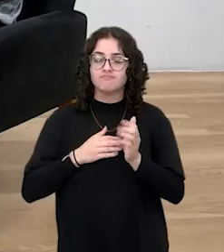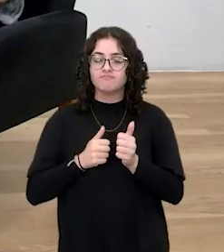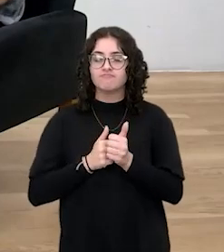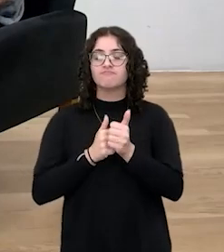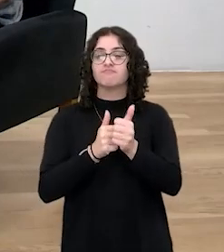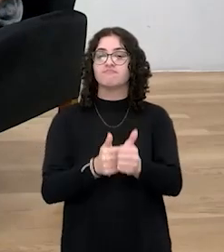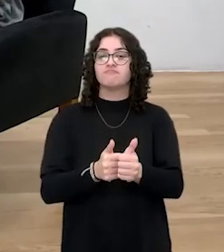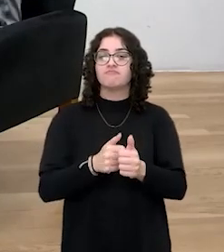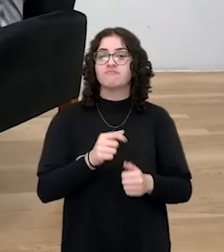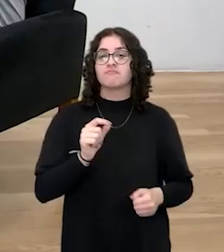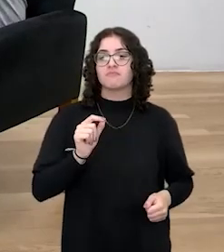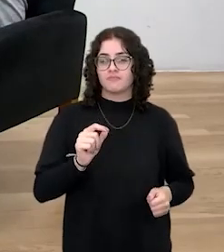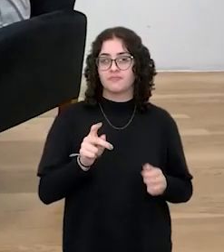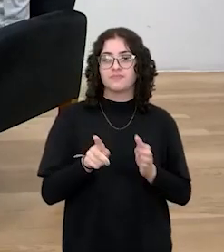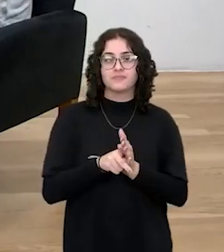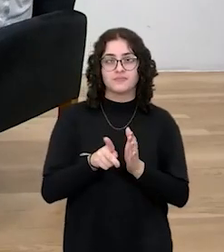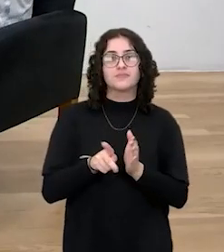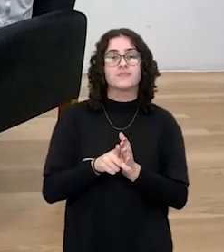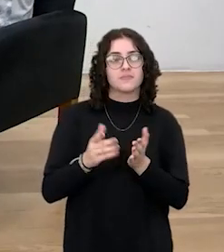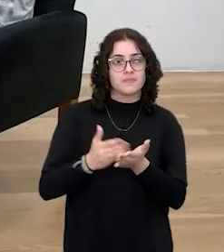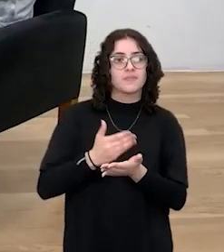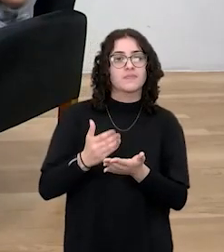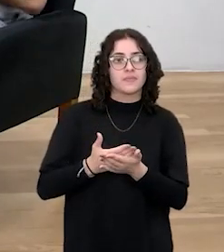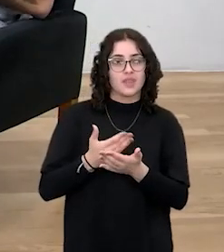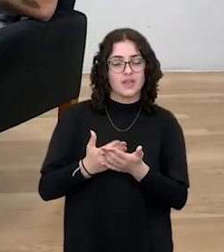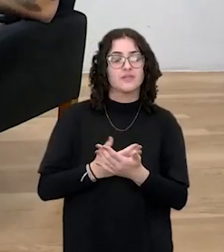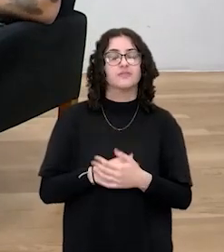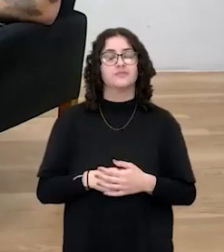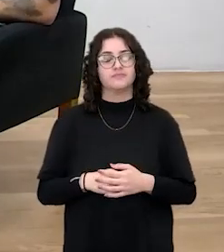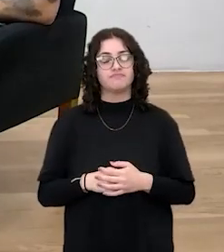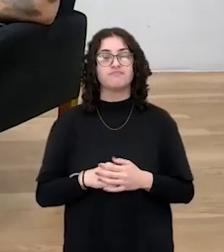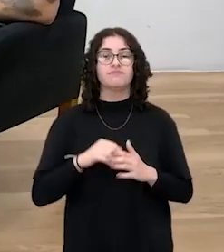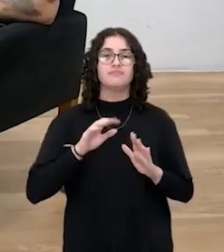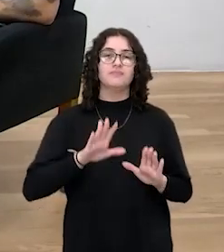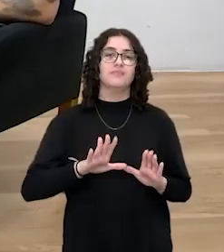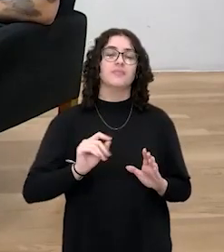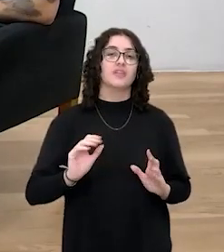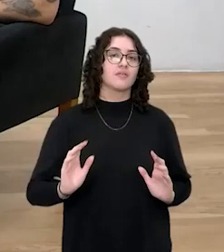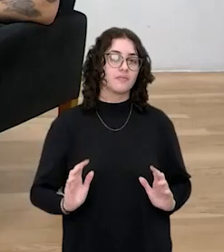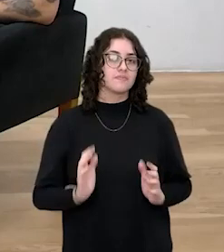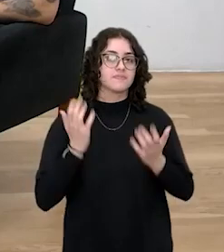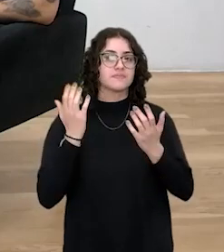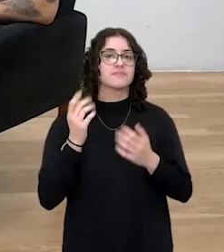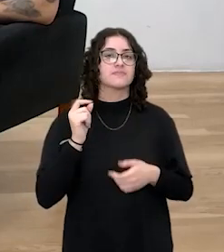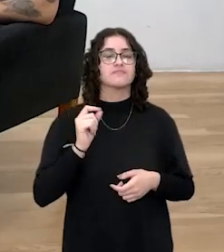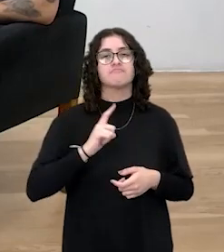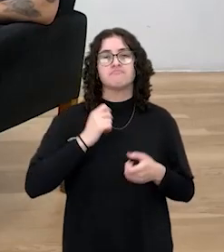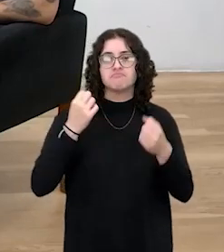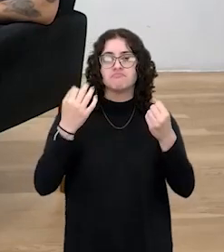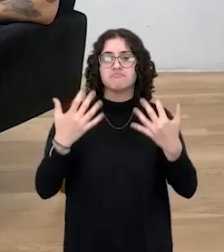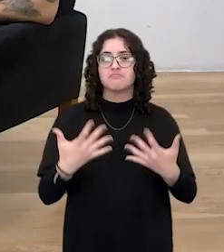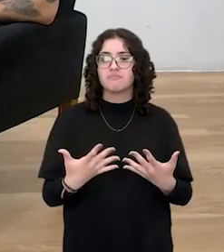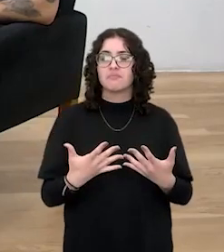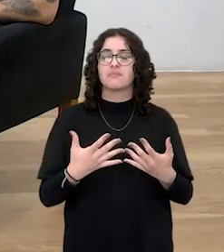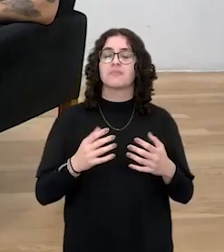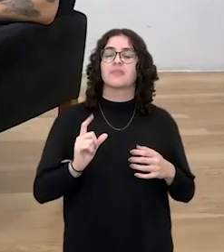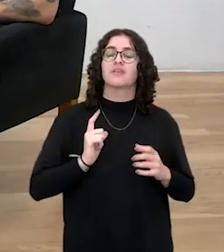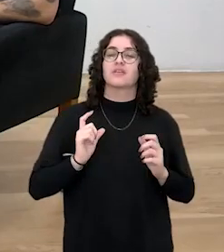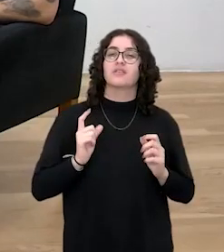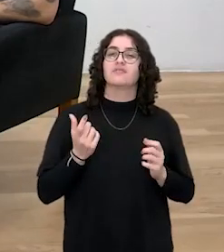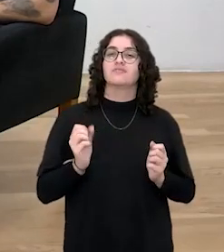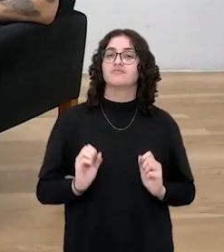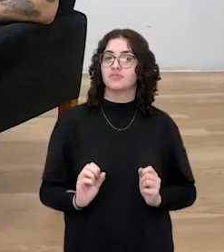um caderno virtual, digamos assim. E se de repente, nessa pegada que a gente está falando de festival de